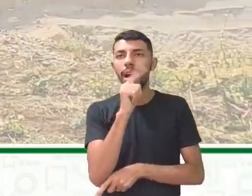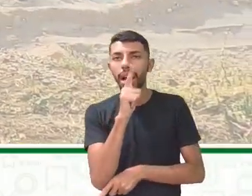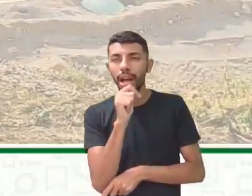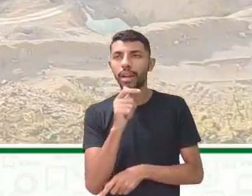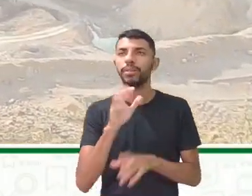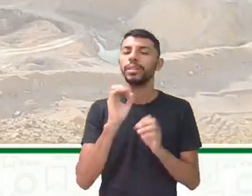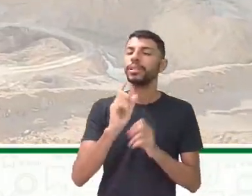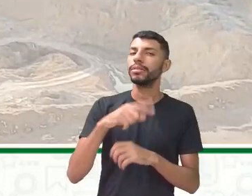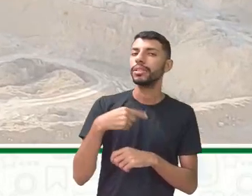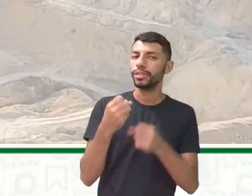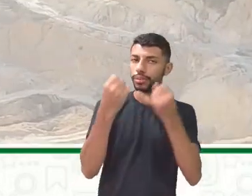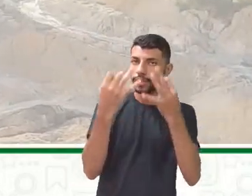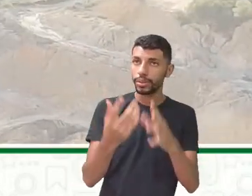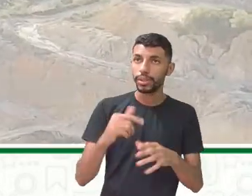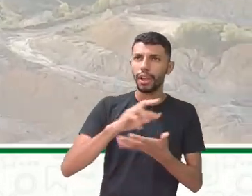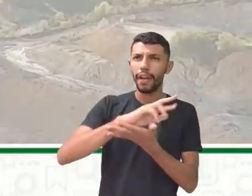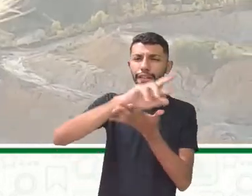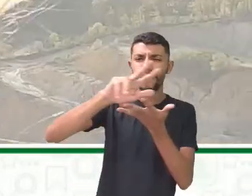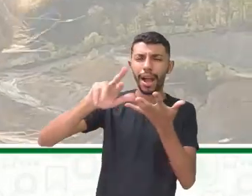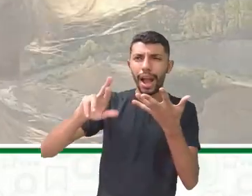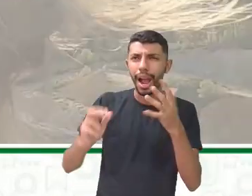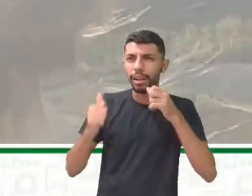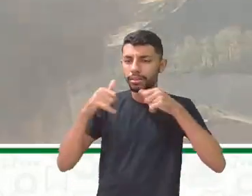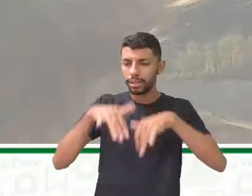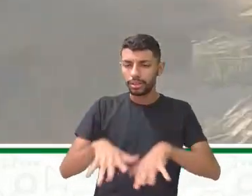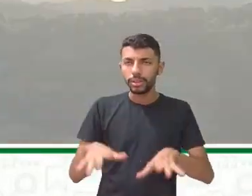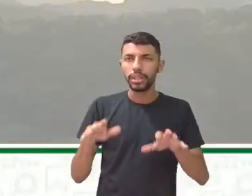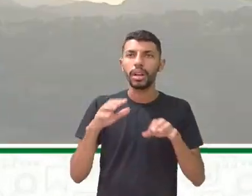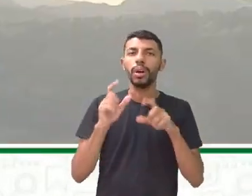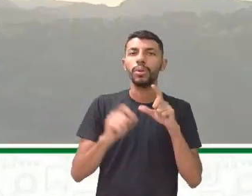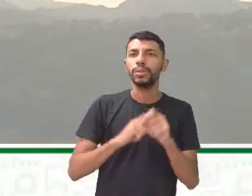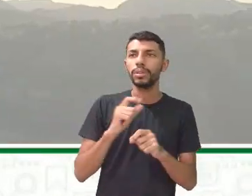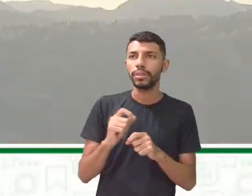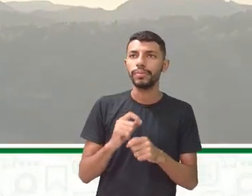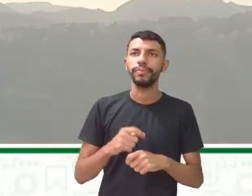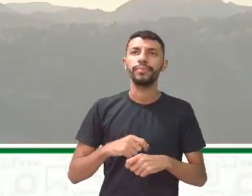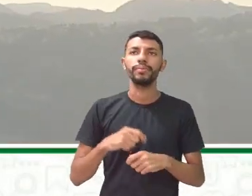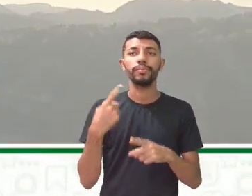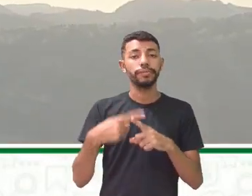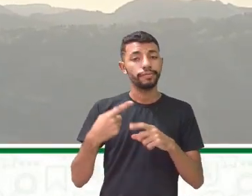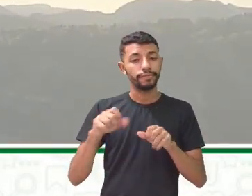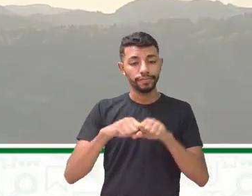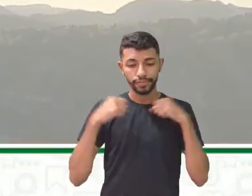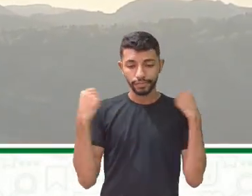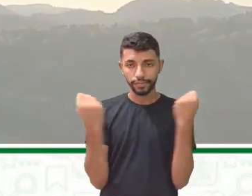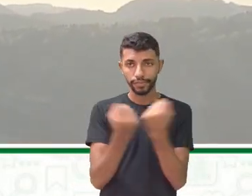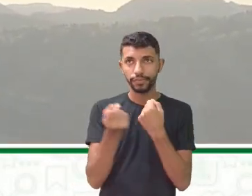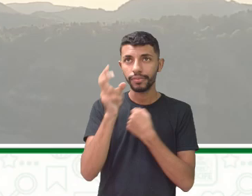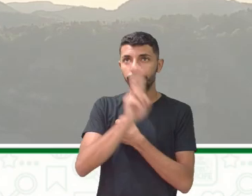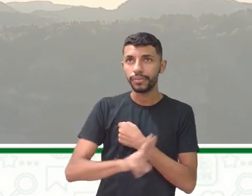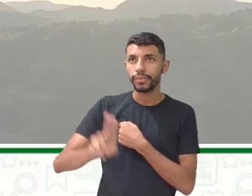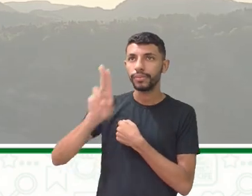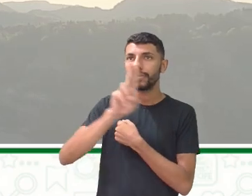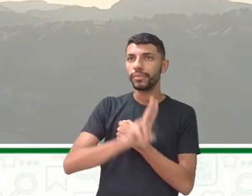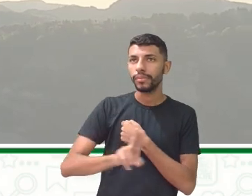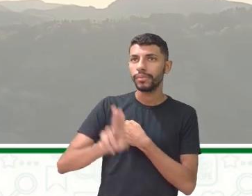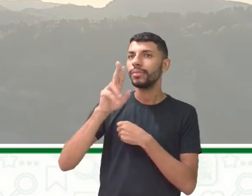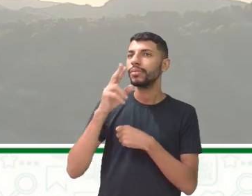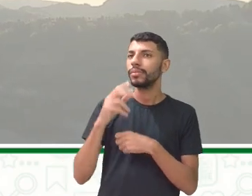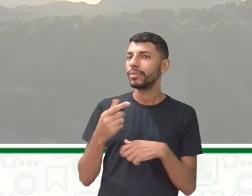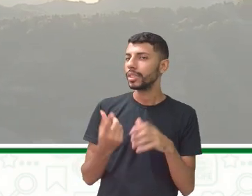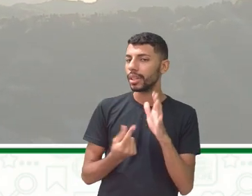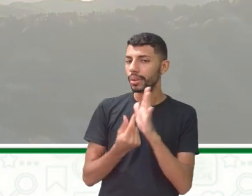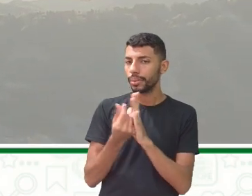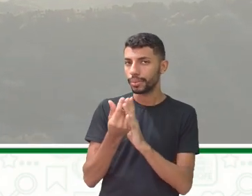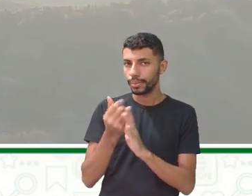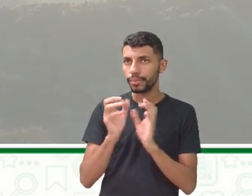da aula, e muitos outros recursos naturais, pois a sociedade utiliza-os economicamente. Então, a